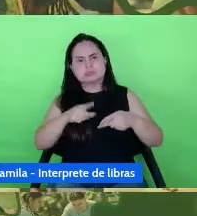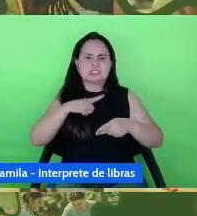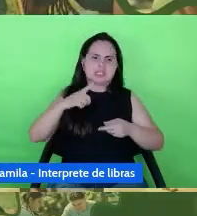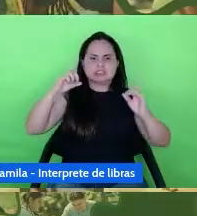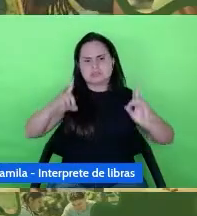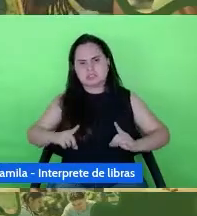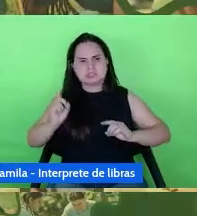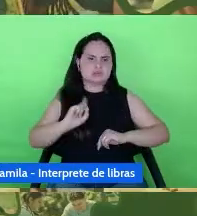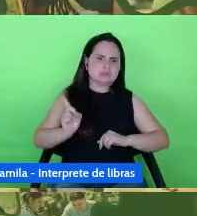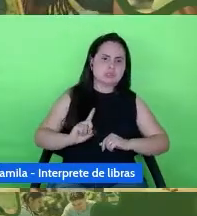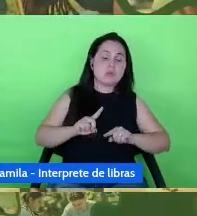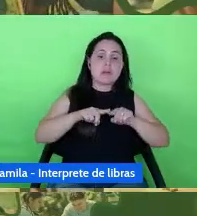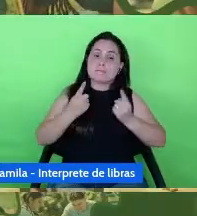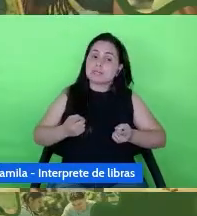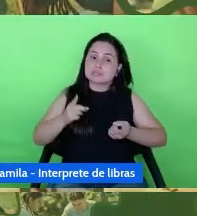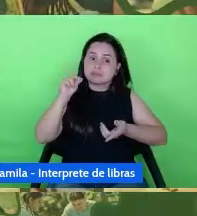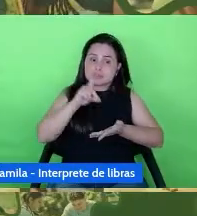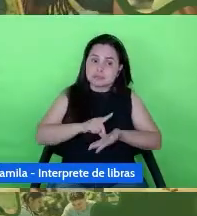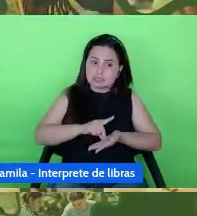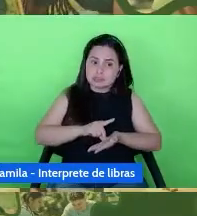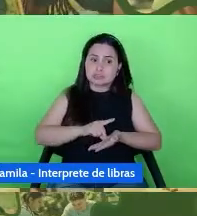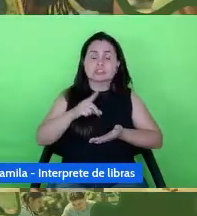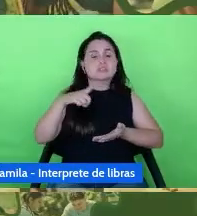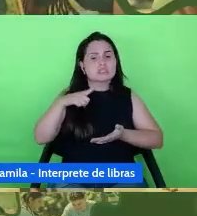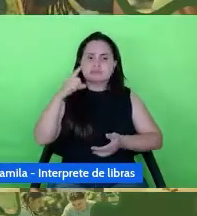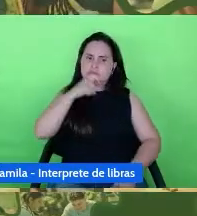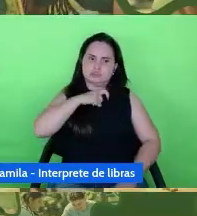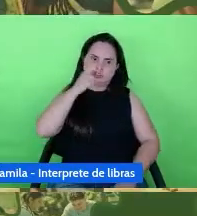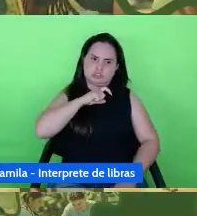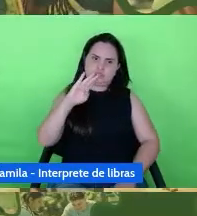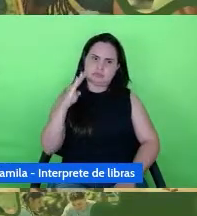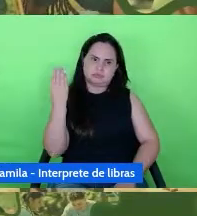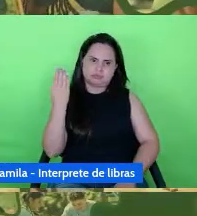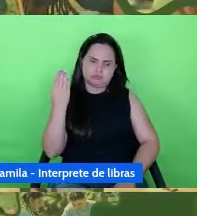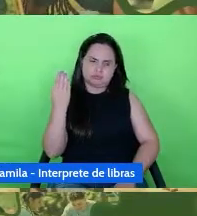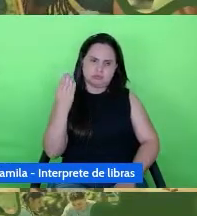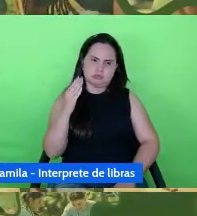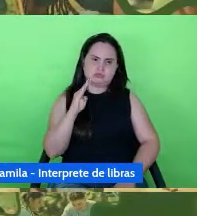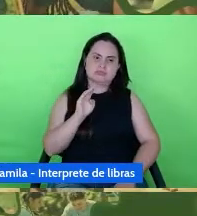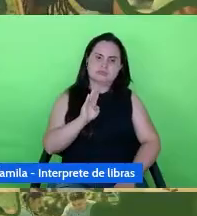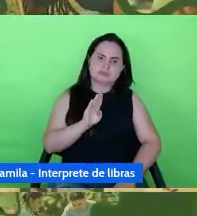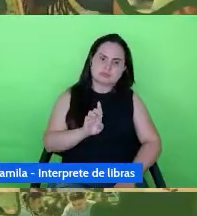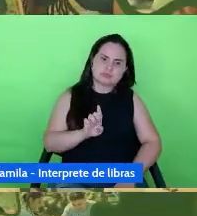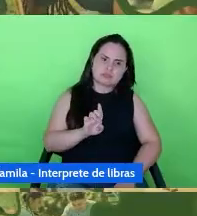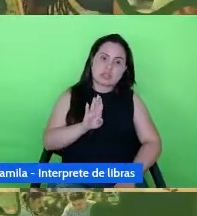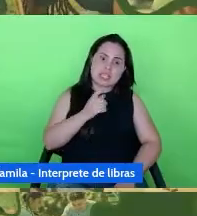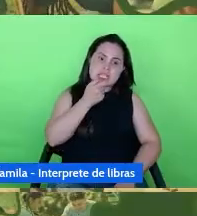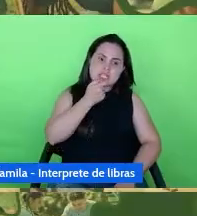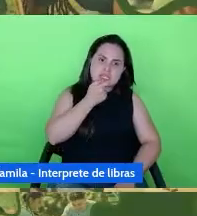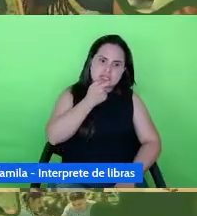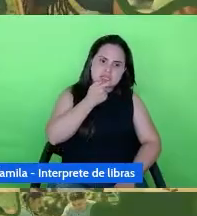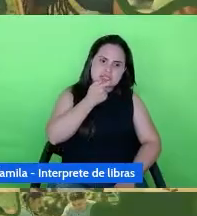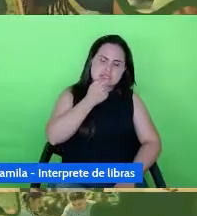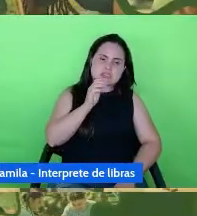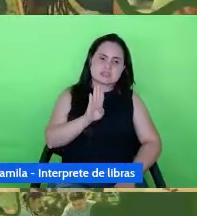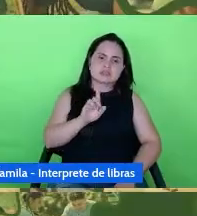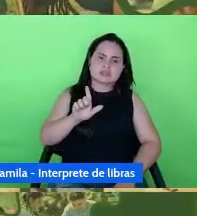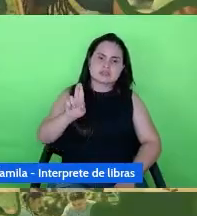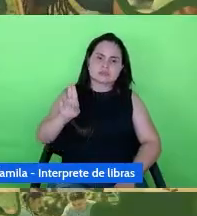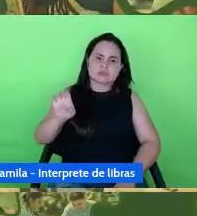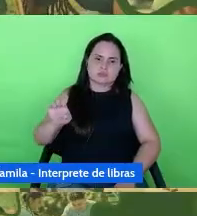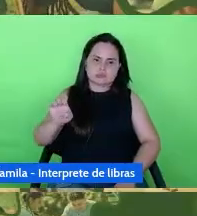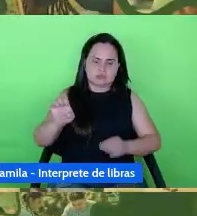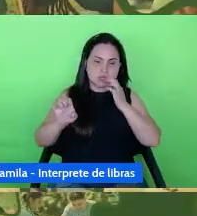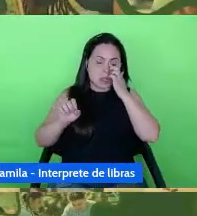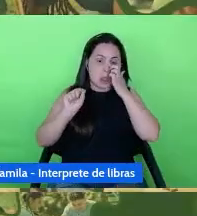deficiências, mas, na verdade, fazem maquiagem. Isso chama blue washing. E hoje o mundo é muito mais criterioso,